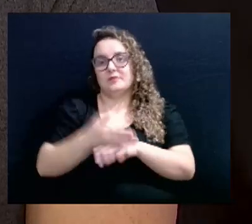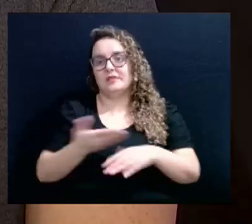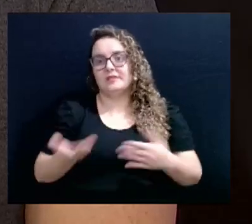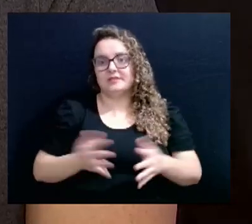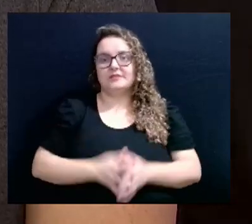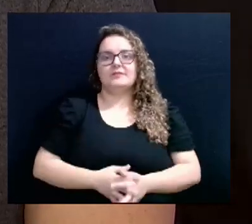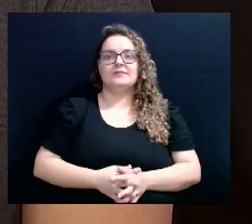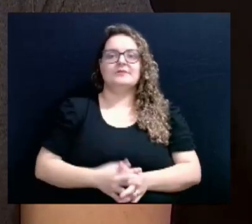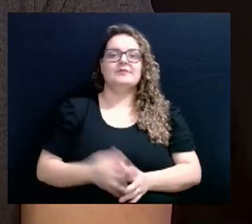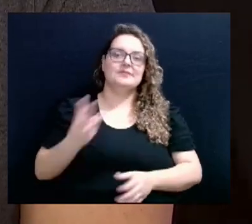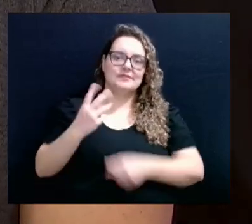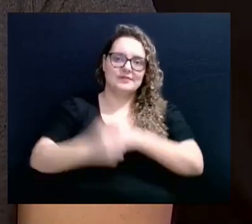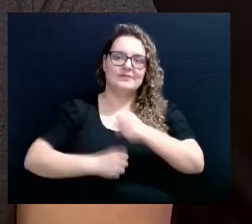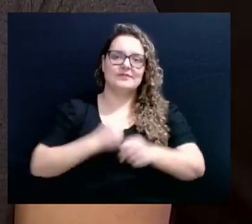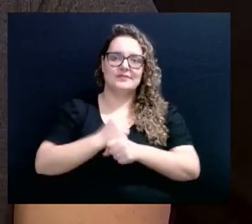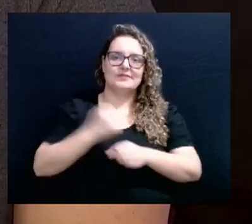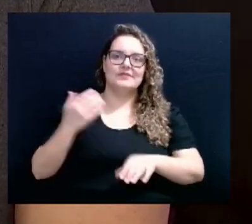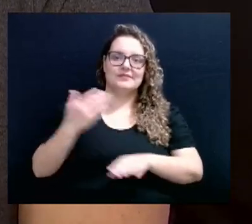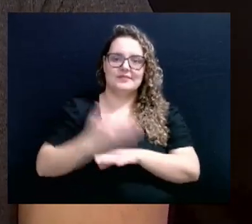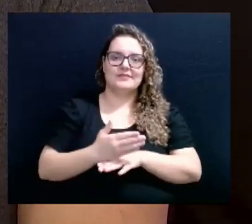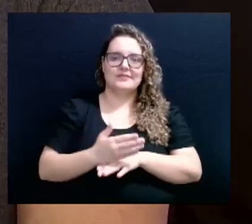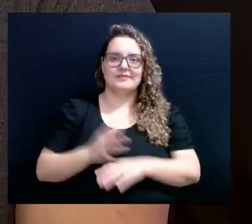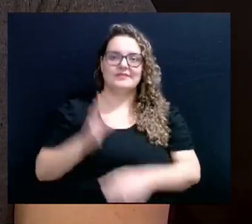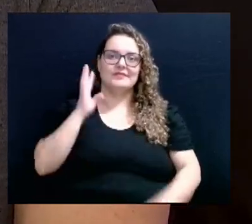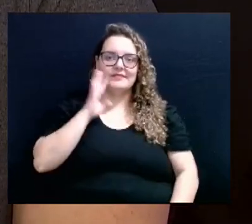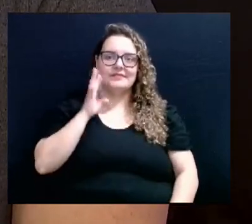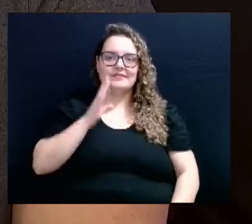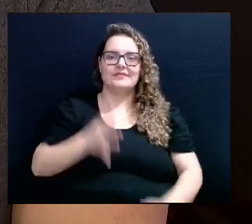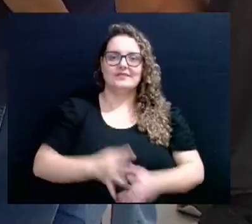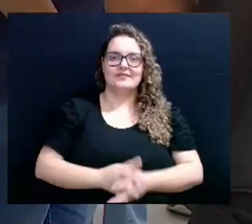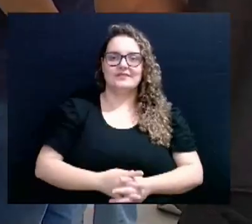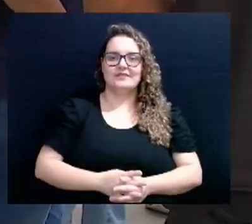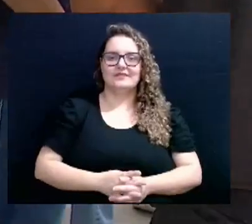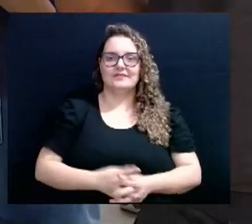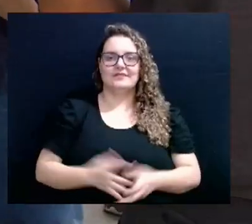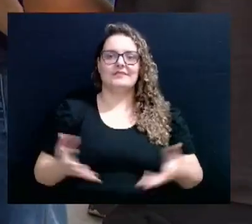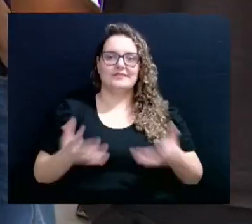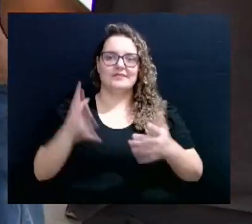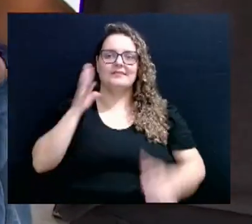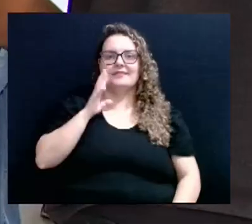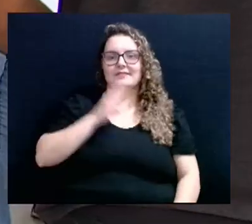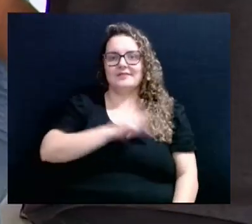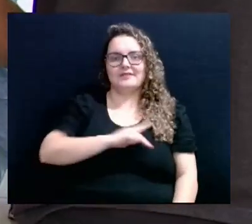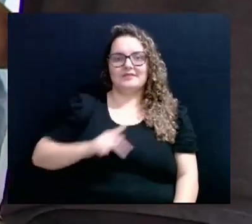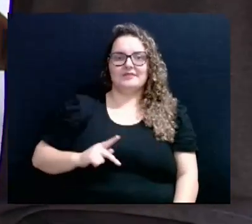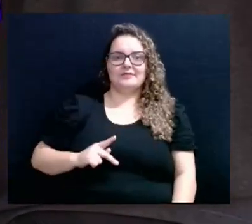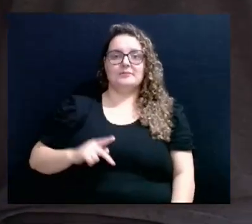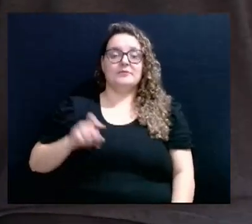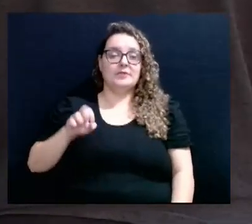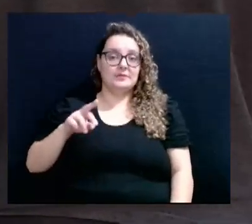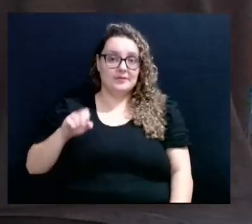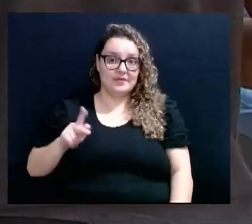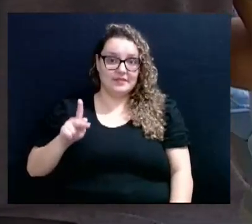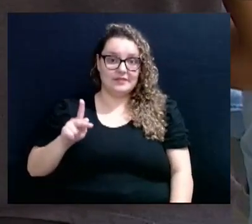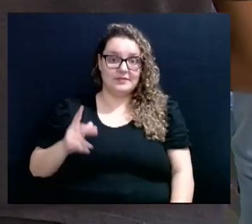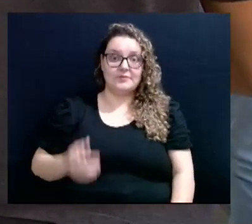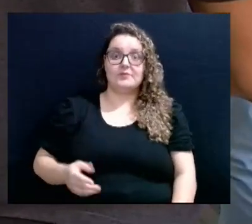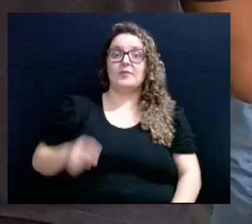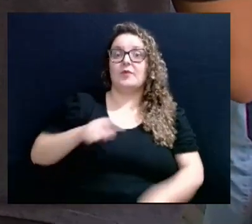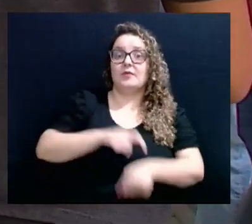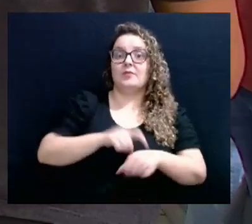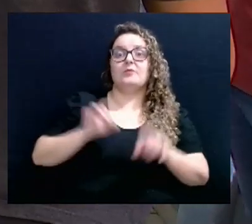eu participo e está sendo bem legal. Uma iniciativa bem legal do presidente. Para o Eric, um momento especial que